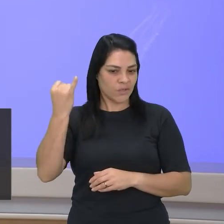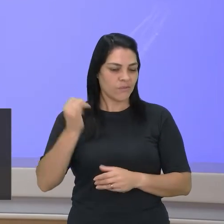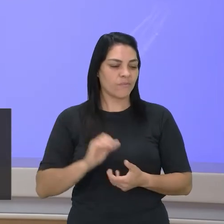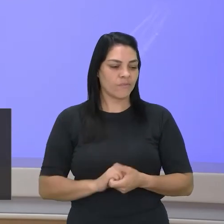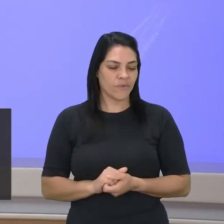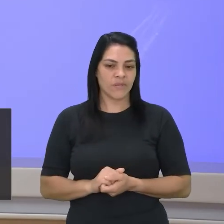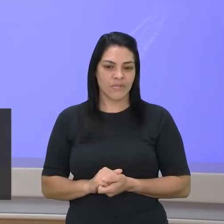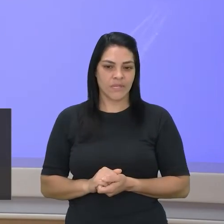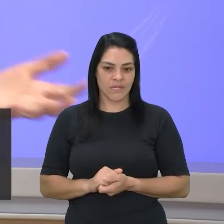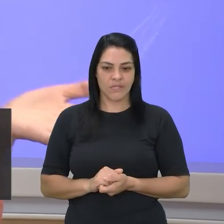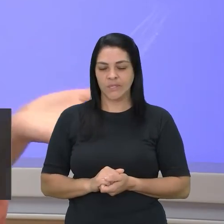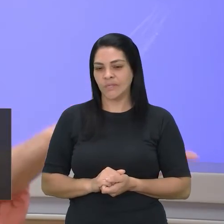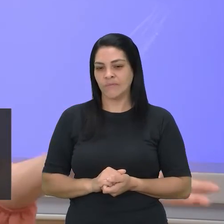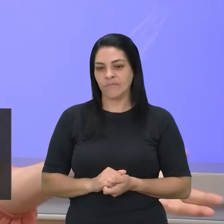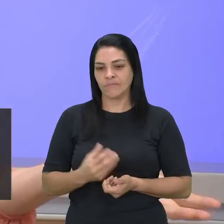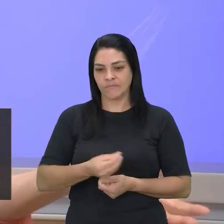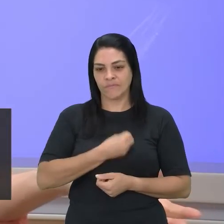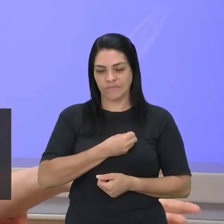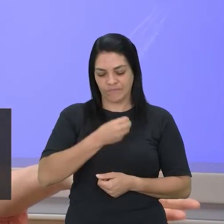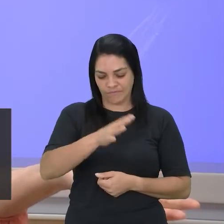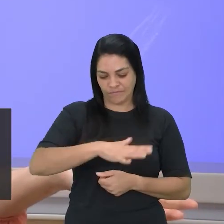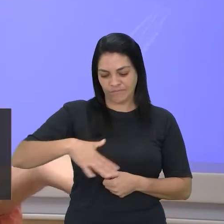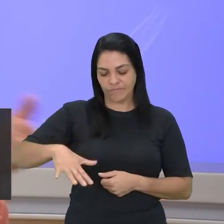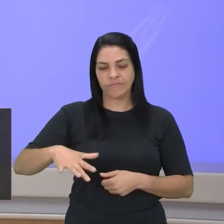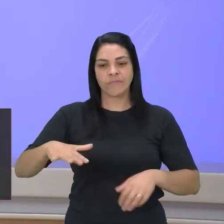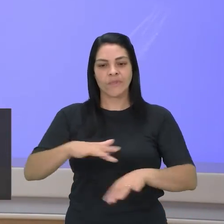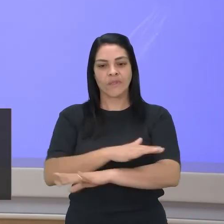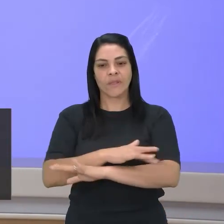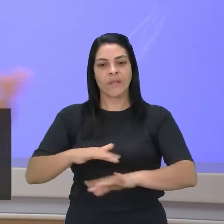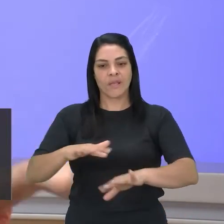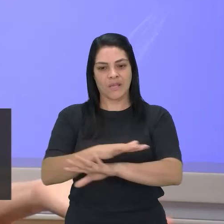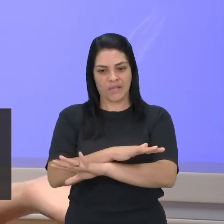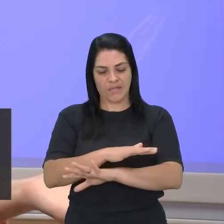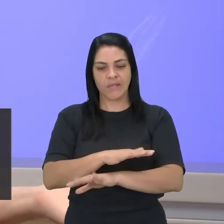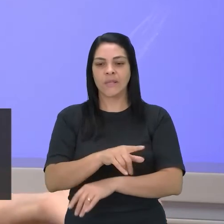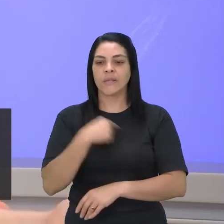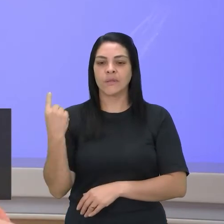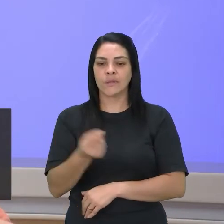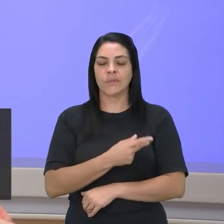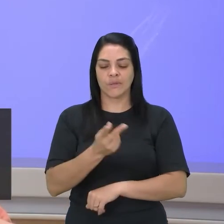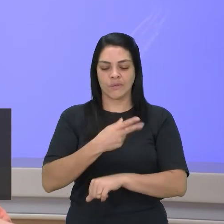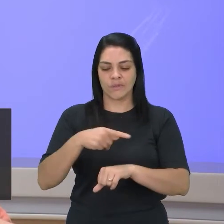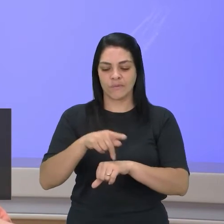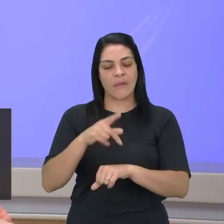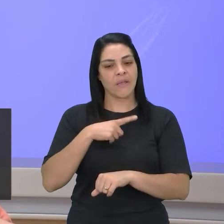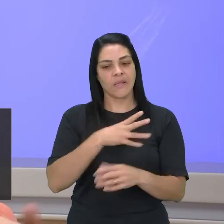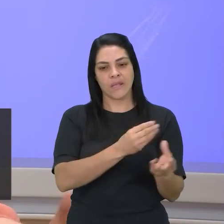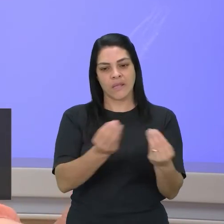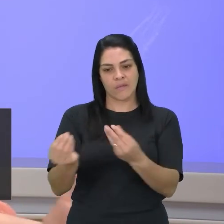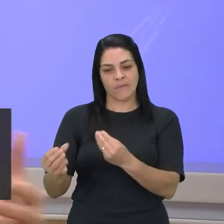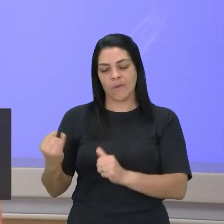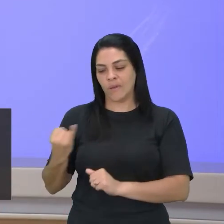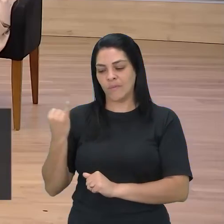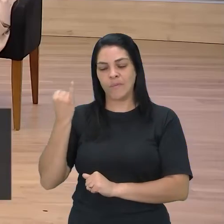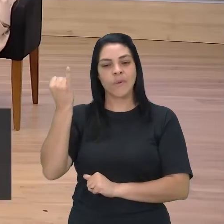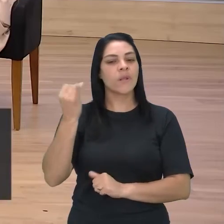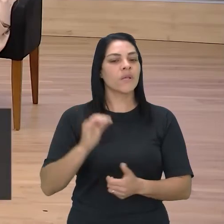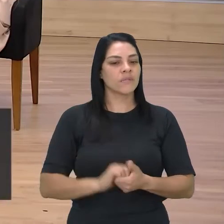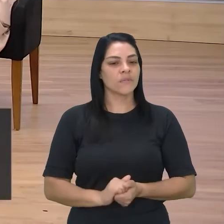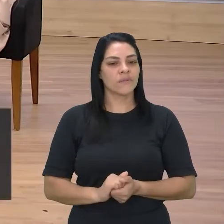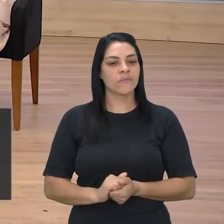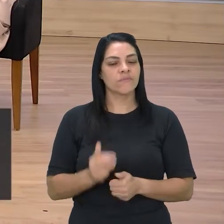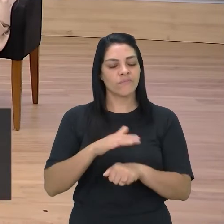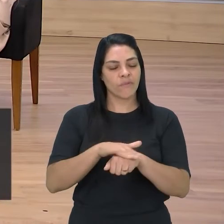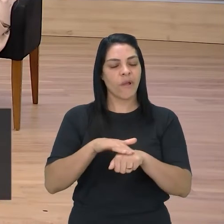a biodiversidade. E o nosso país tem muitas. E a importância desse contexto e